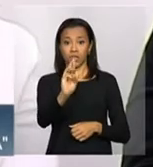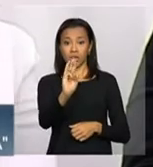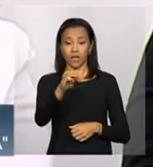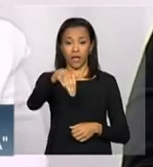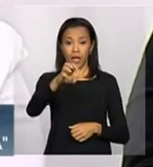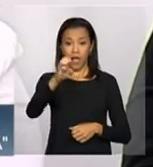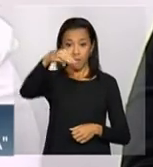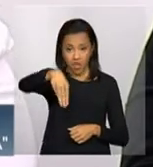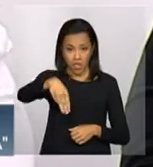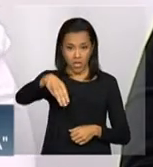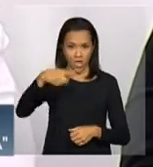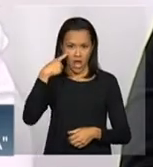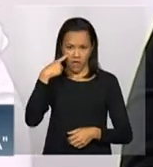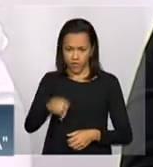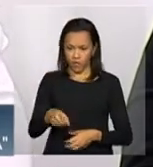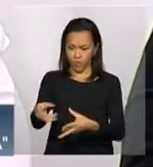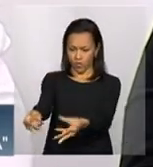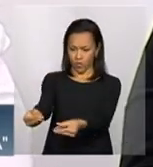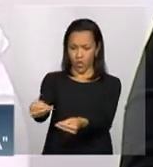de partidos que não